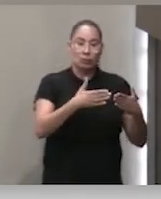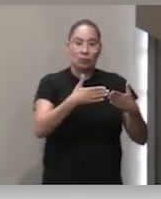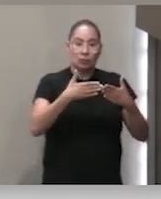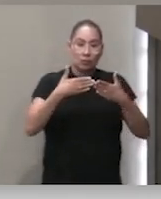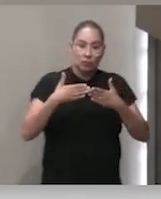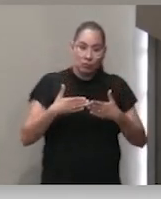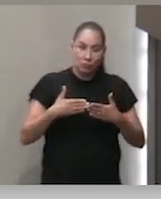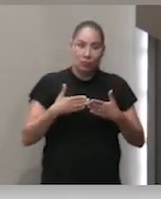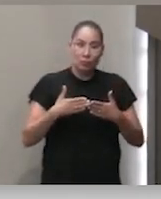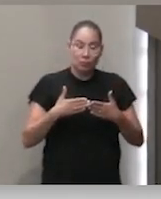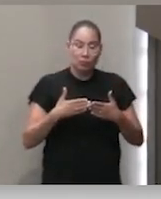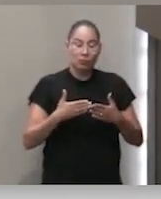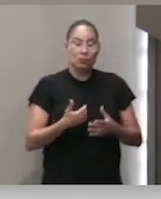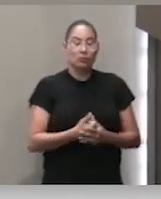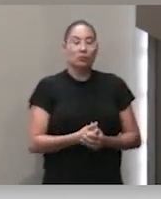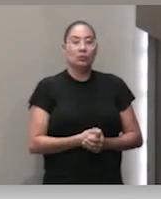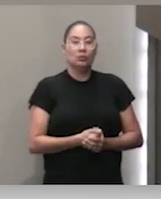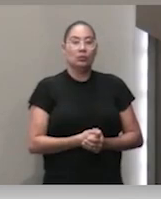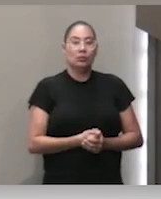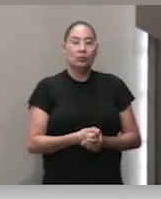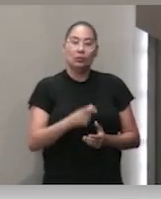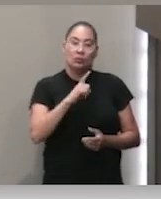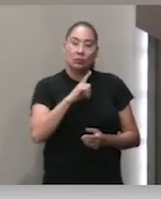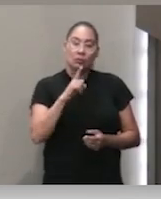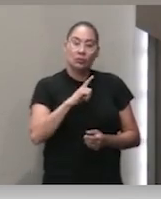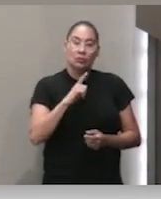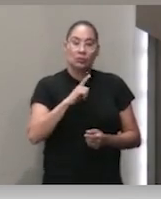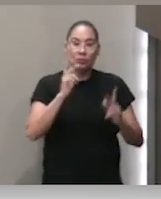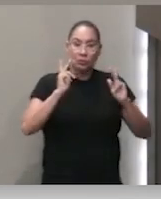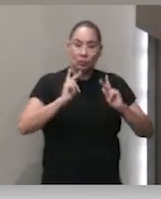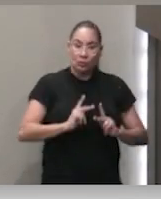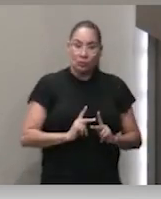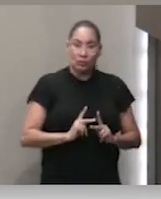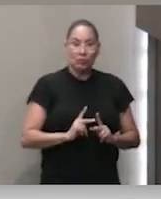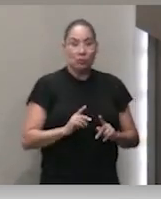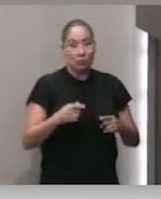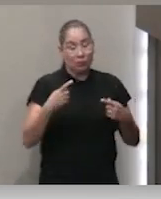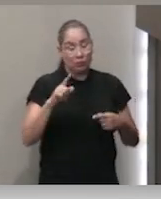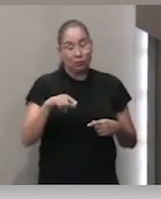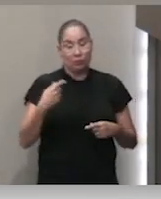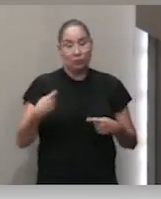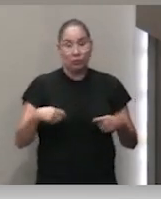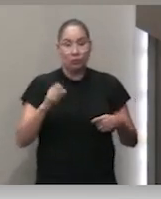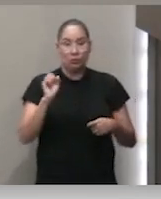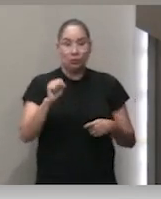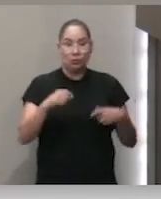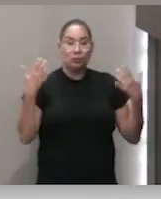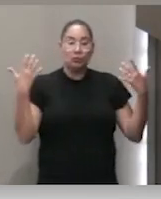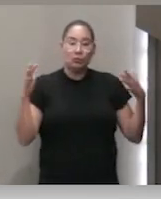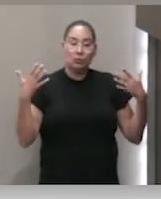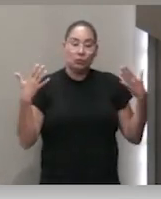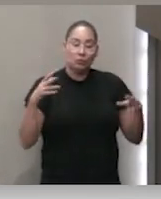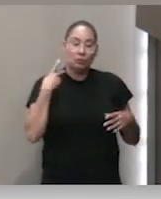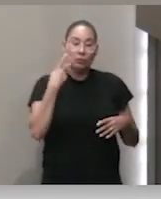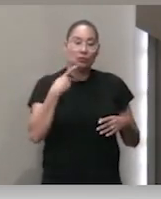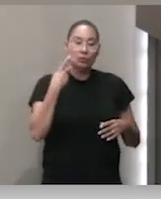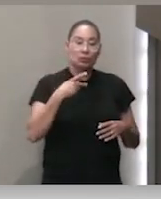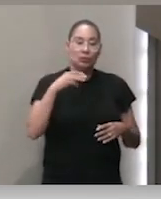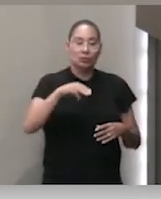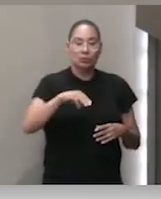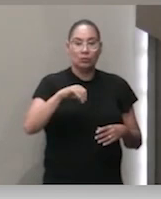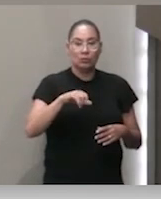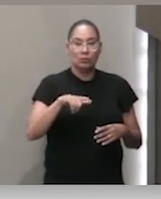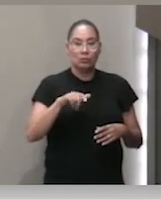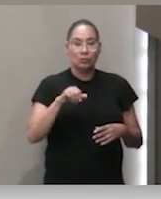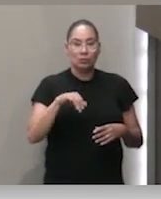e que haja alguém por elas, isso é muito necessário. Parabéns, vereador Milani, parabéns à